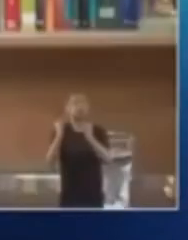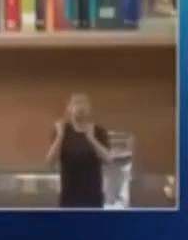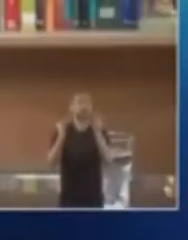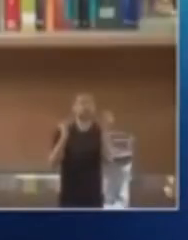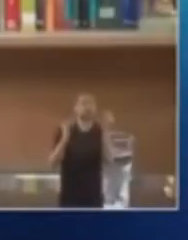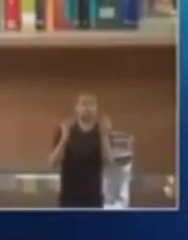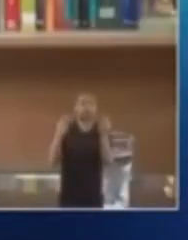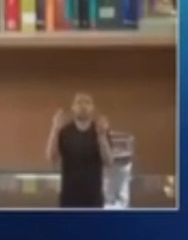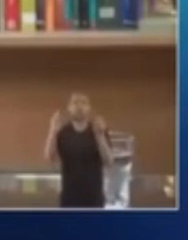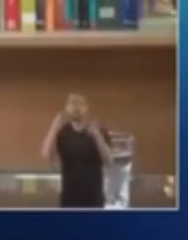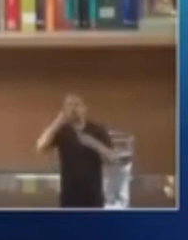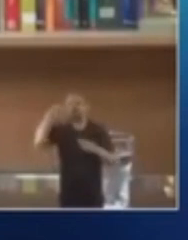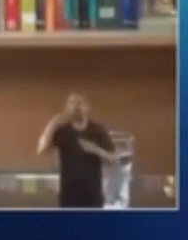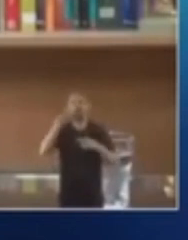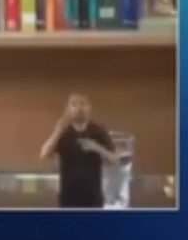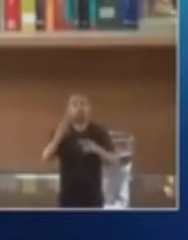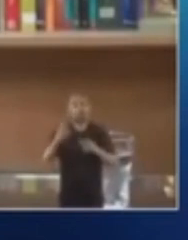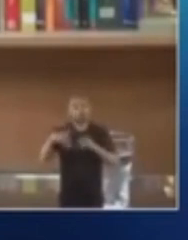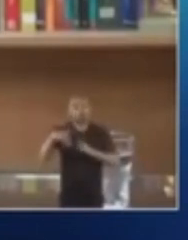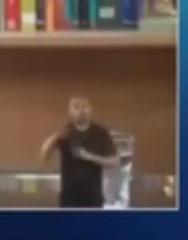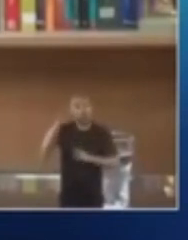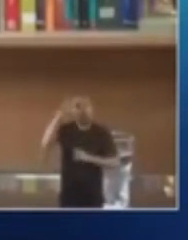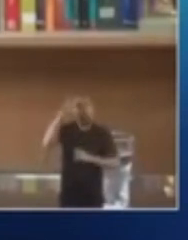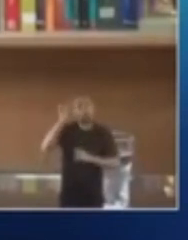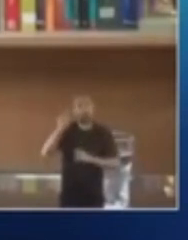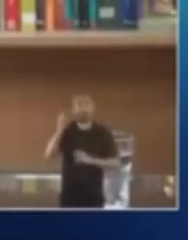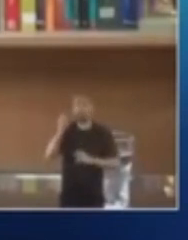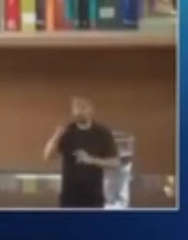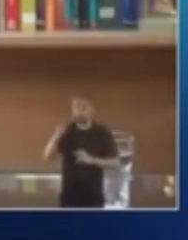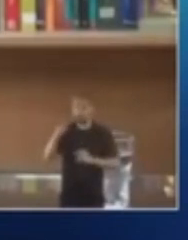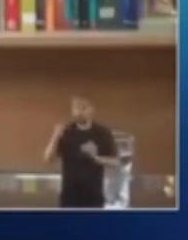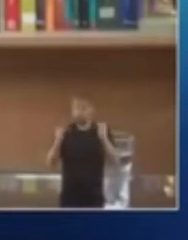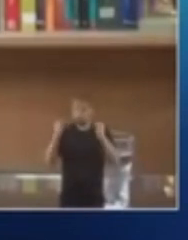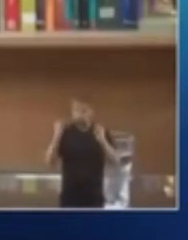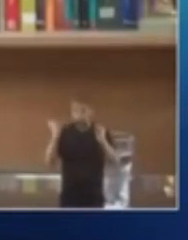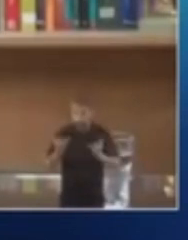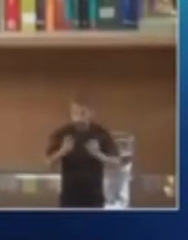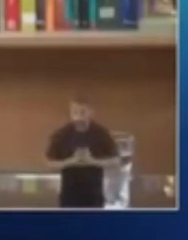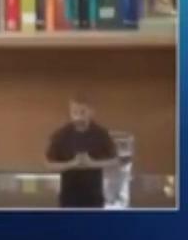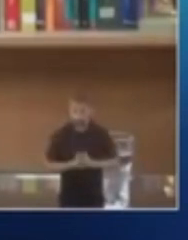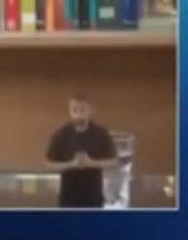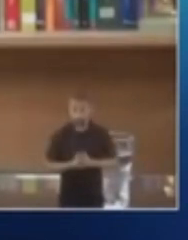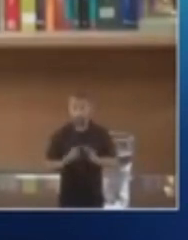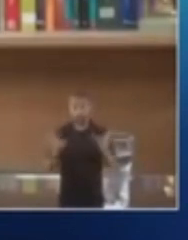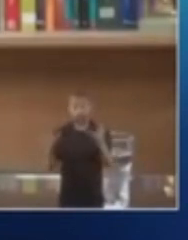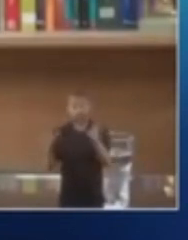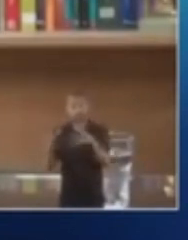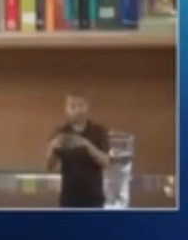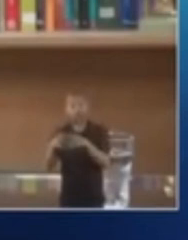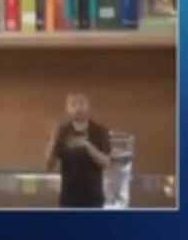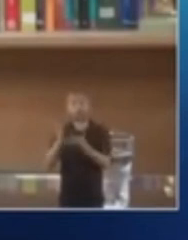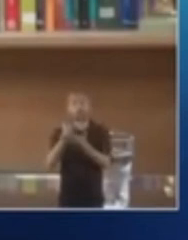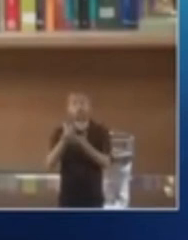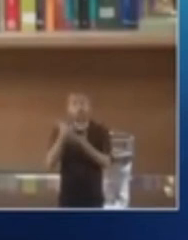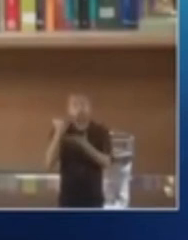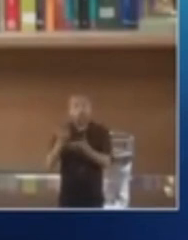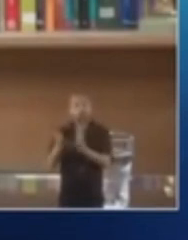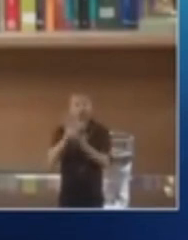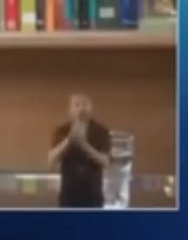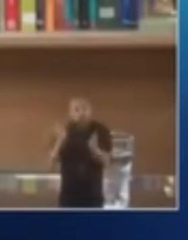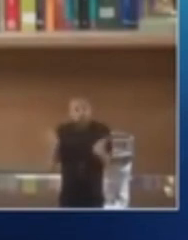hein bom acho que a gente tem alguns caminhos né do que pode acontecer efetivamente